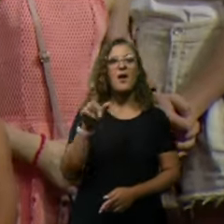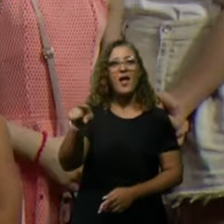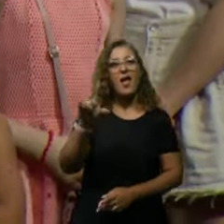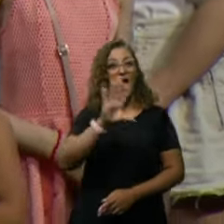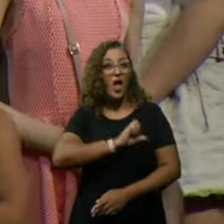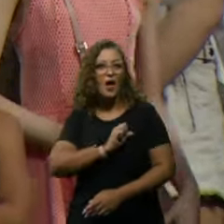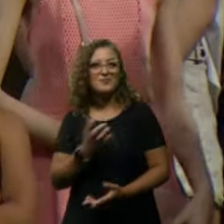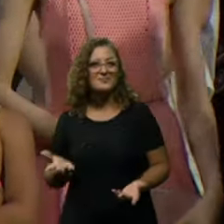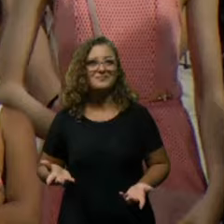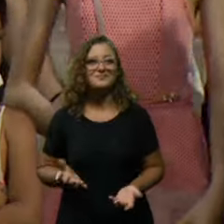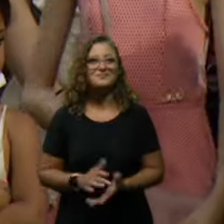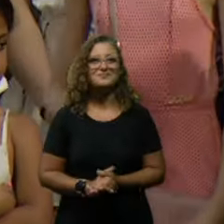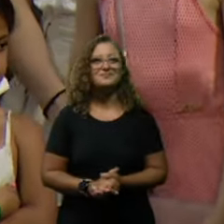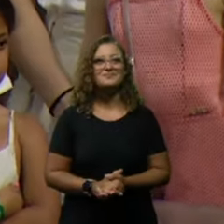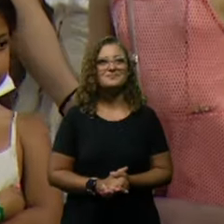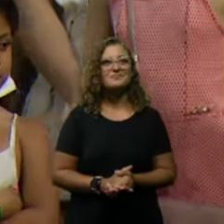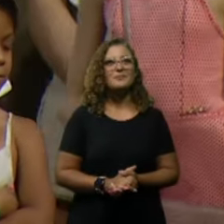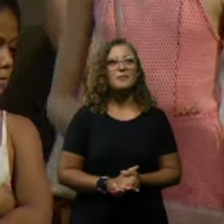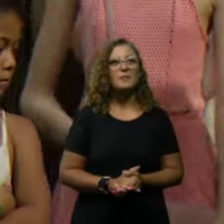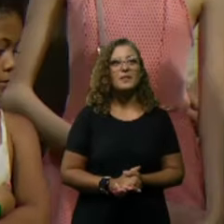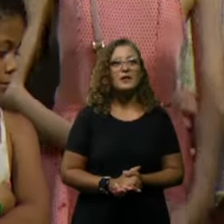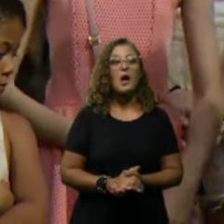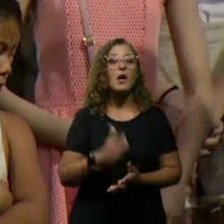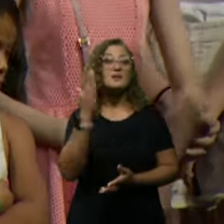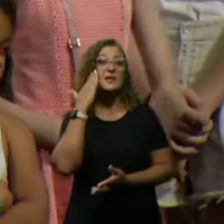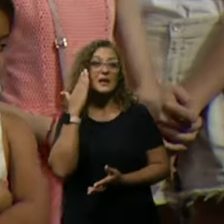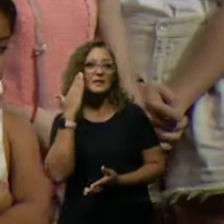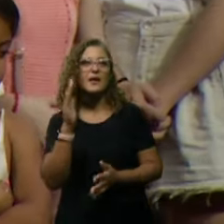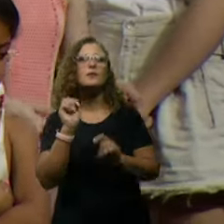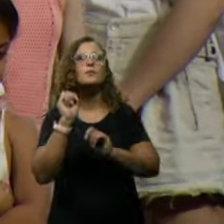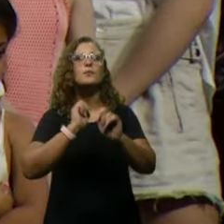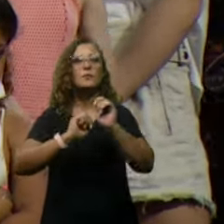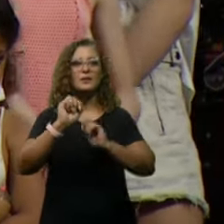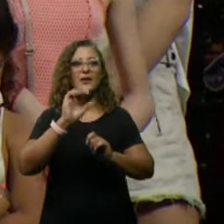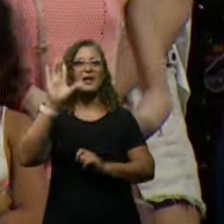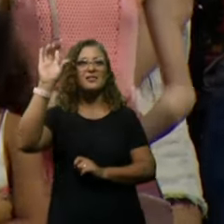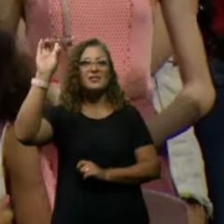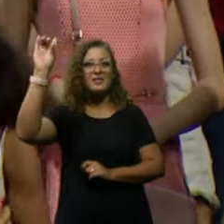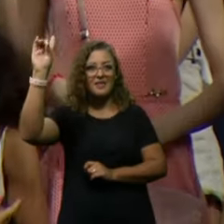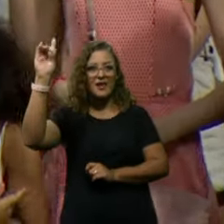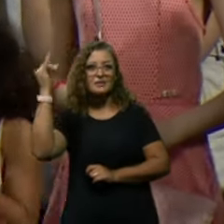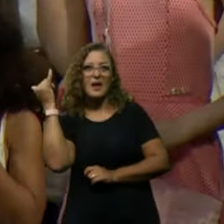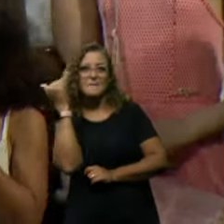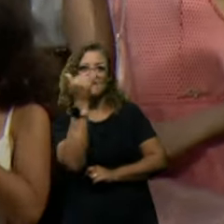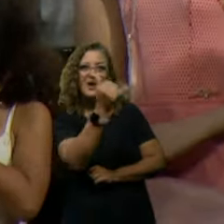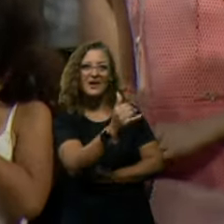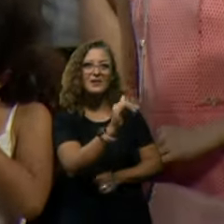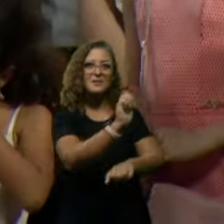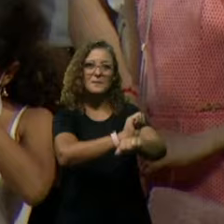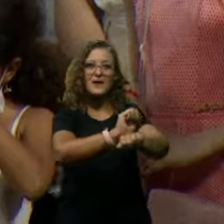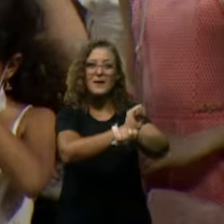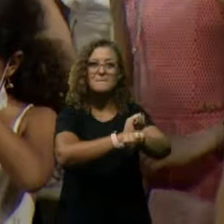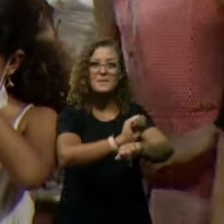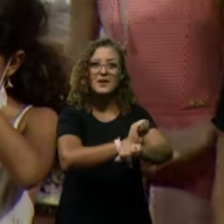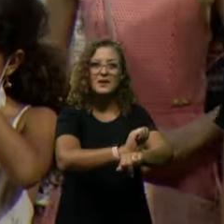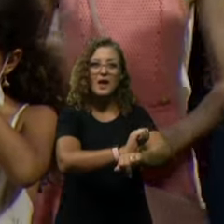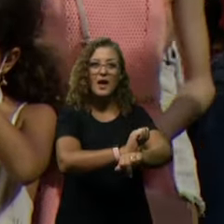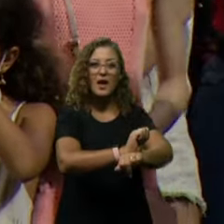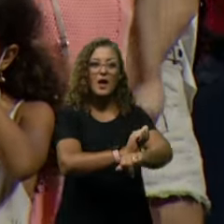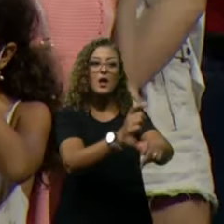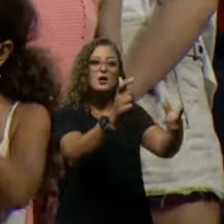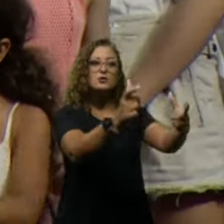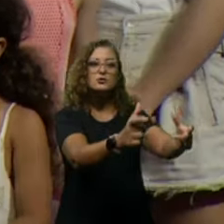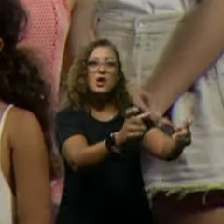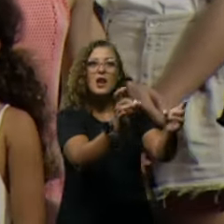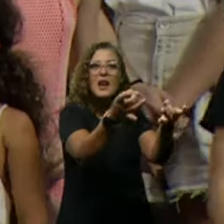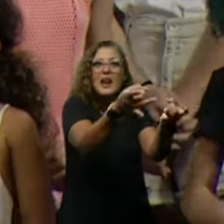você deixar ela nem ele não é isso não eu só quero que você entenda o que que Deus está mandando Abraão renunciar o que ele tá dizendo a Abraão sai do que